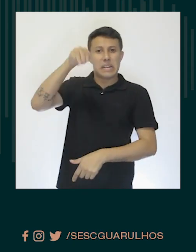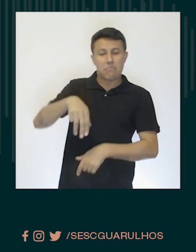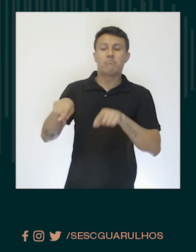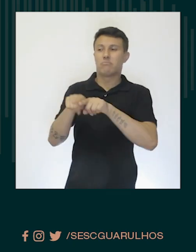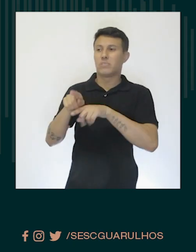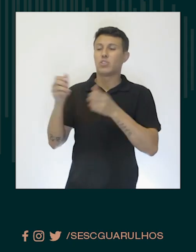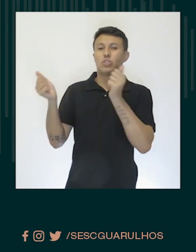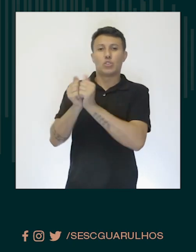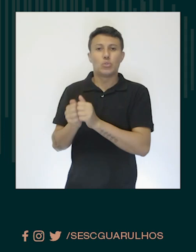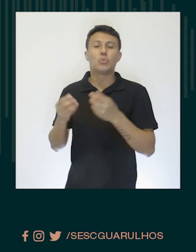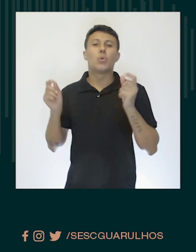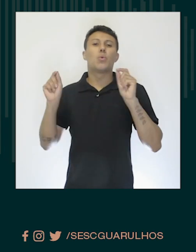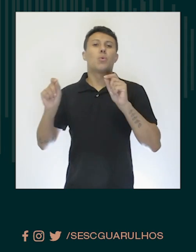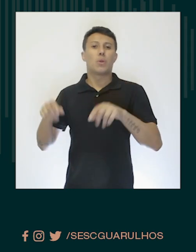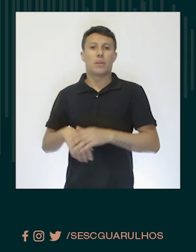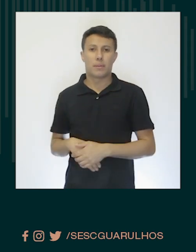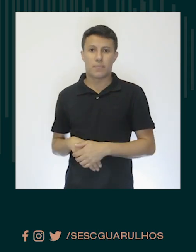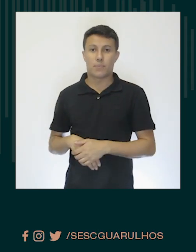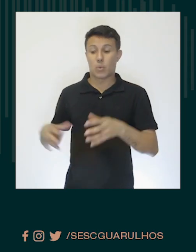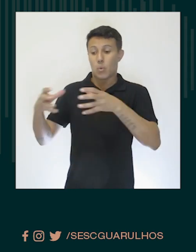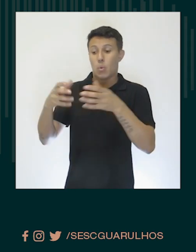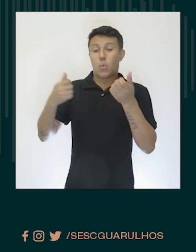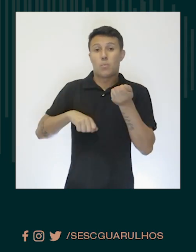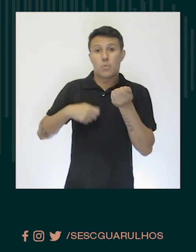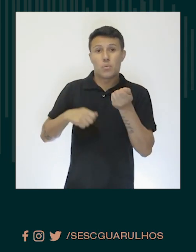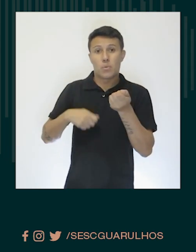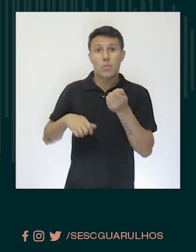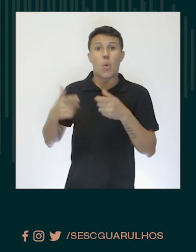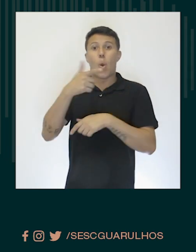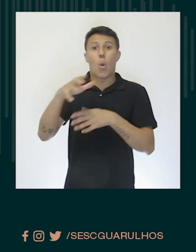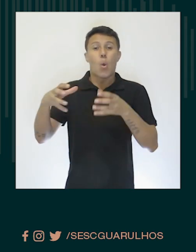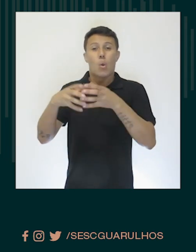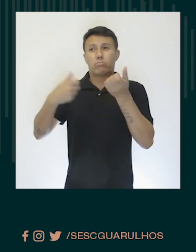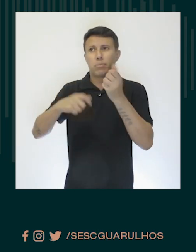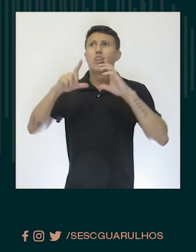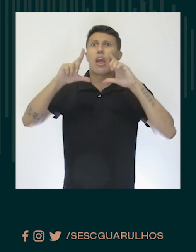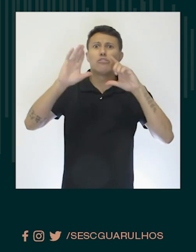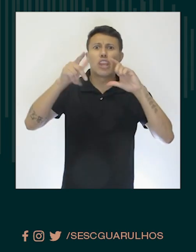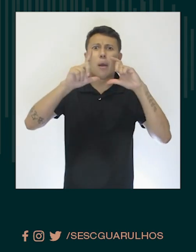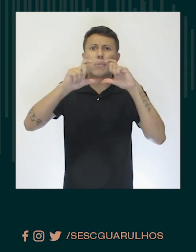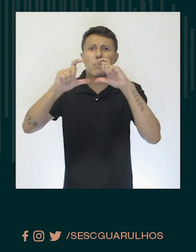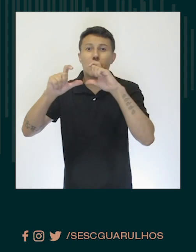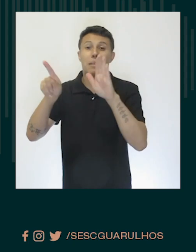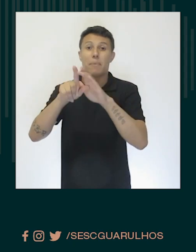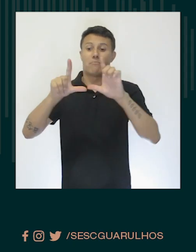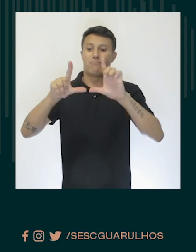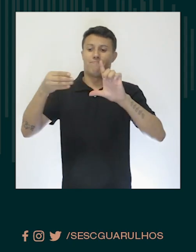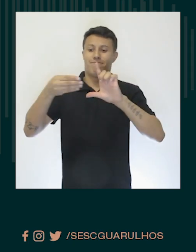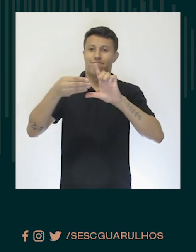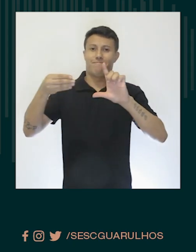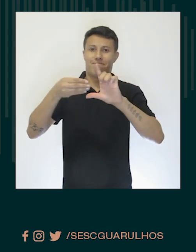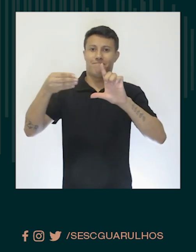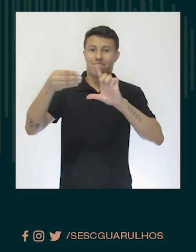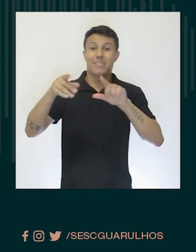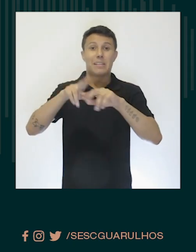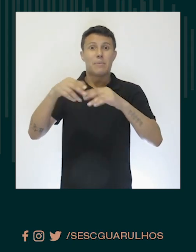E tinha feito a capa do disco da banda The Basement Rocks. Tinha feito a capa, as fotos do encarte, que